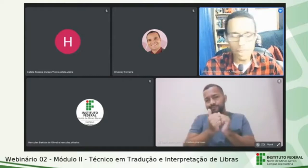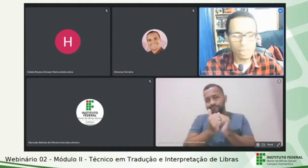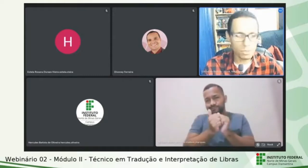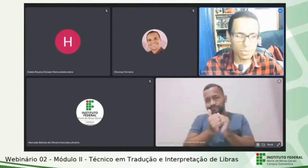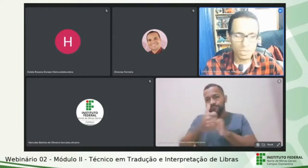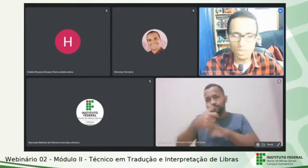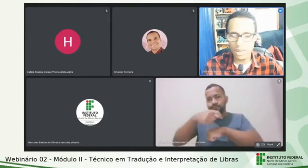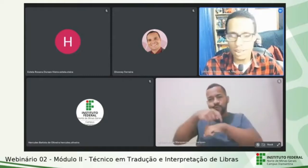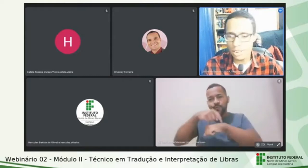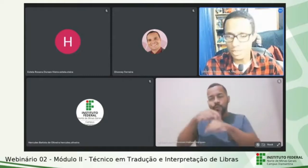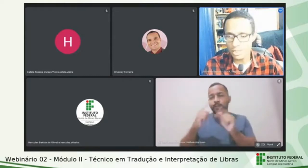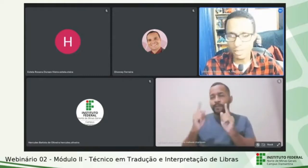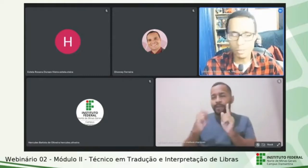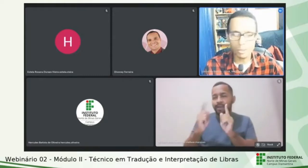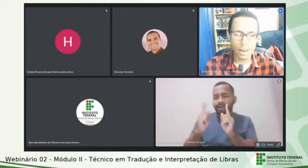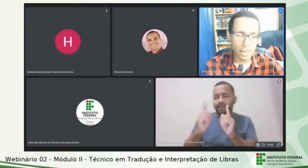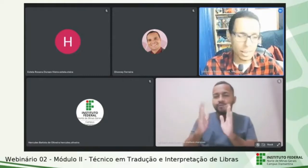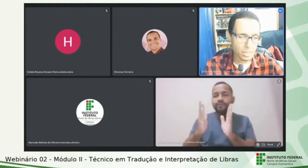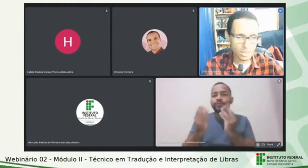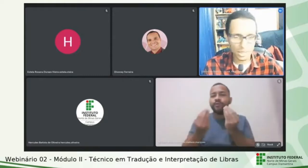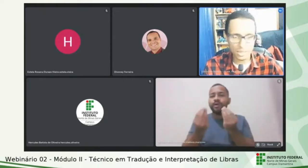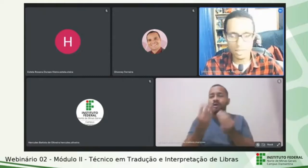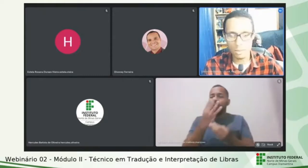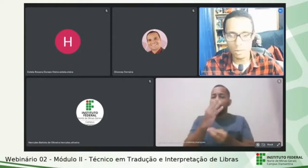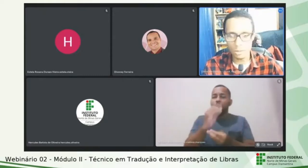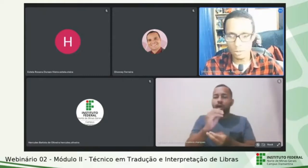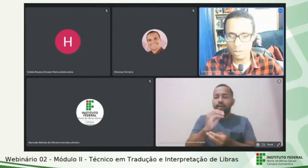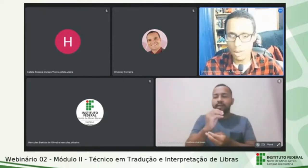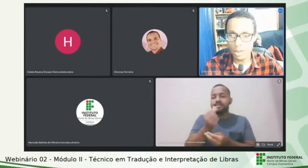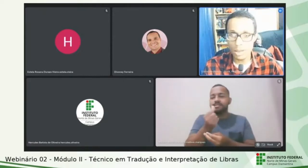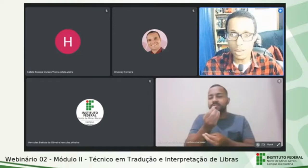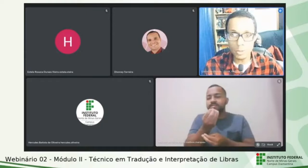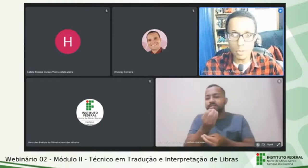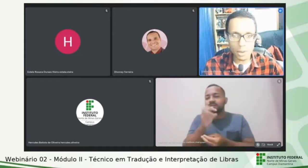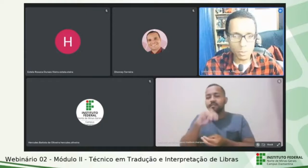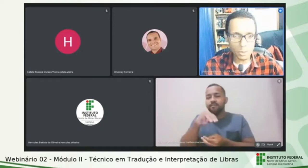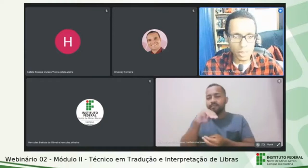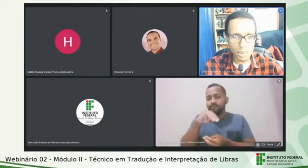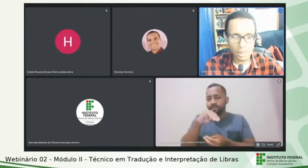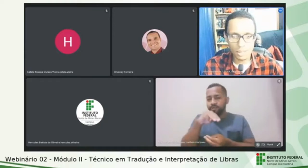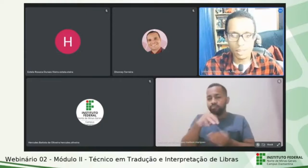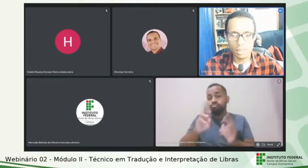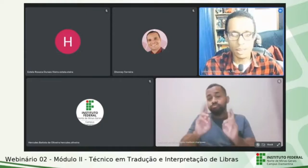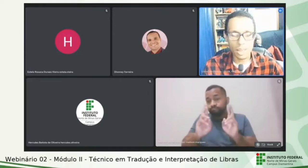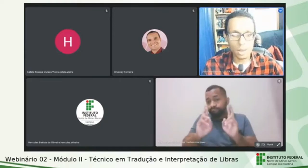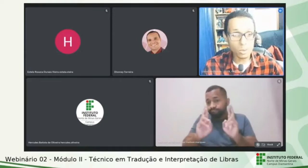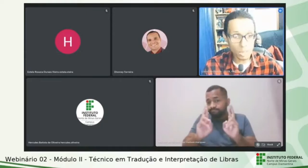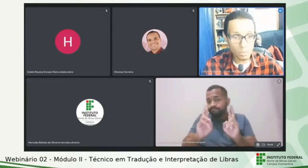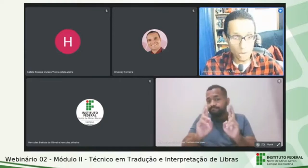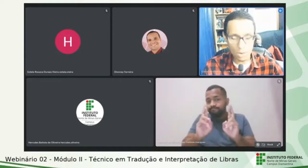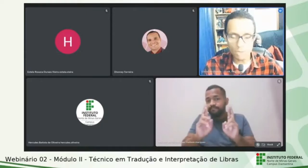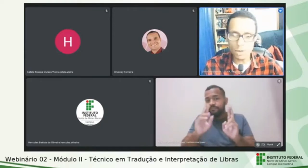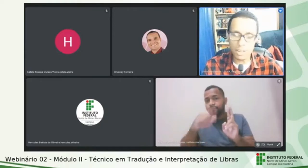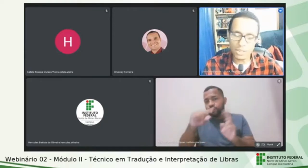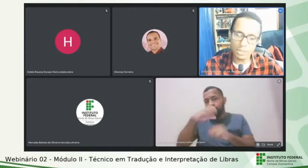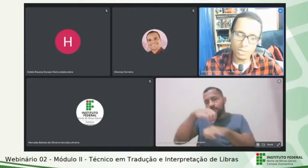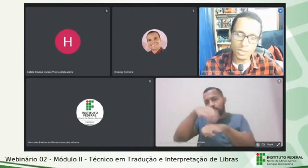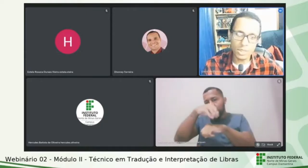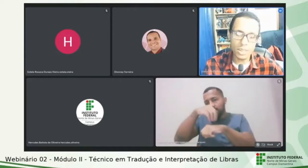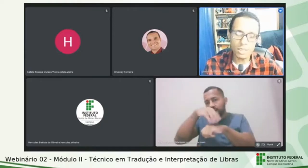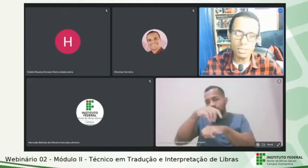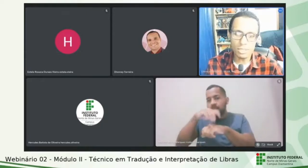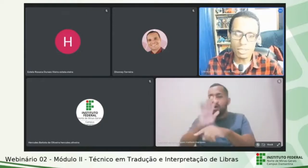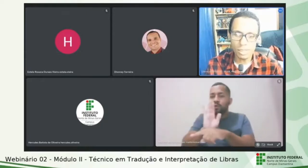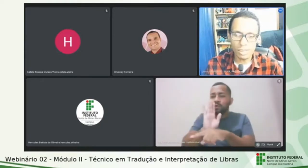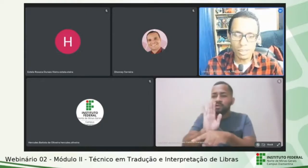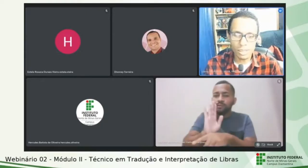né, vamos dizer aí, de 40, 60 minutos. Espero poder contribuir com a formação de